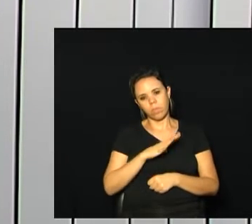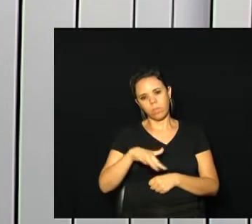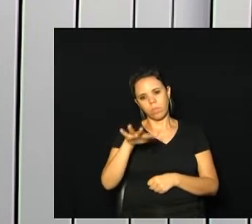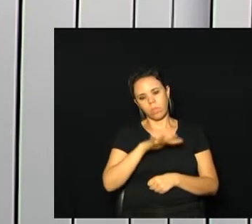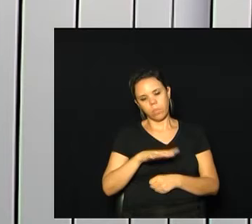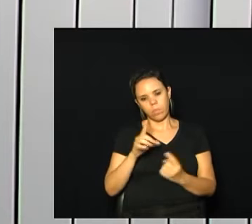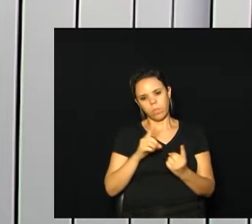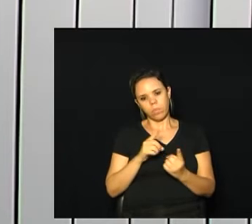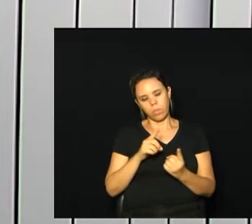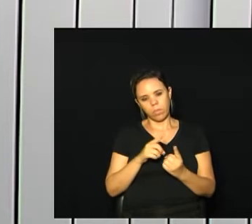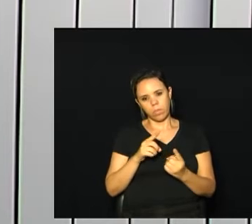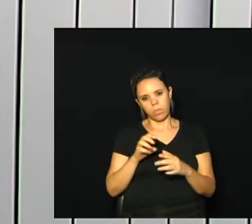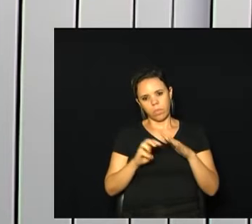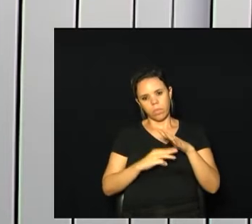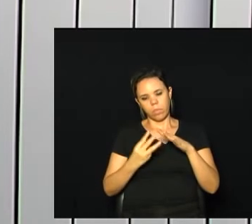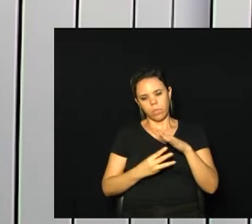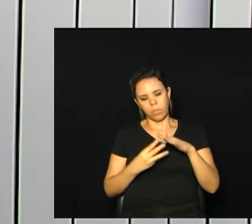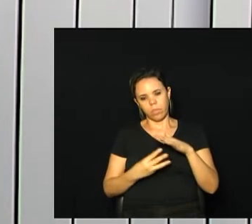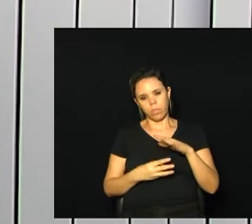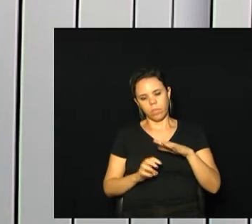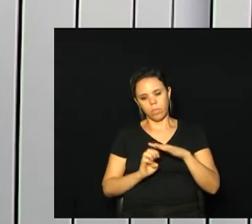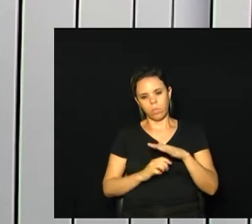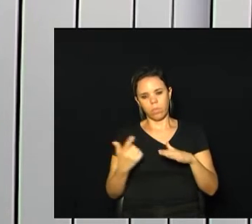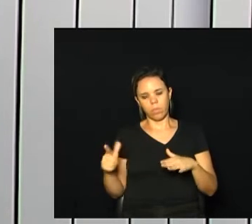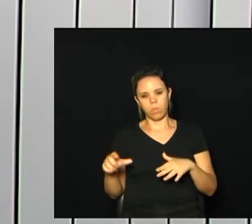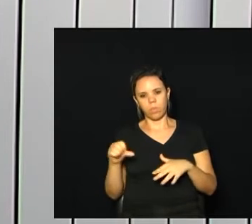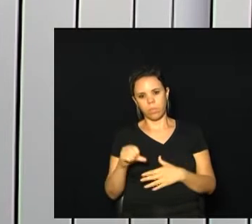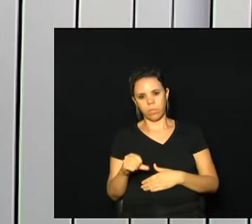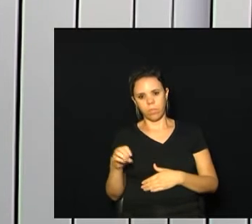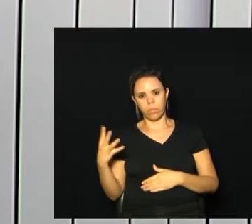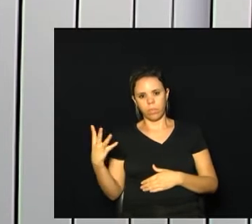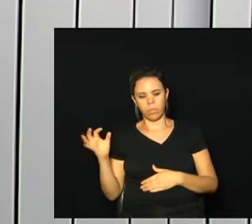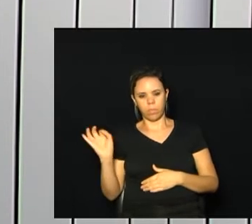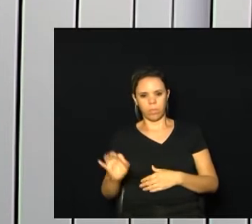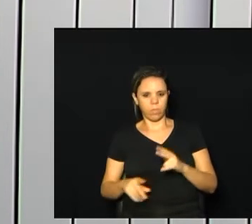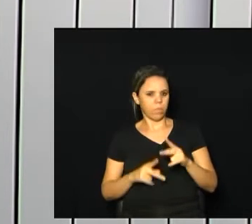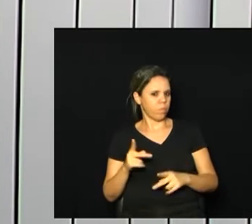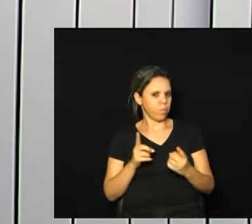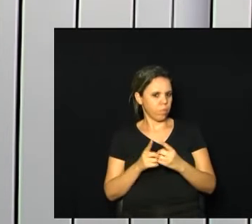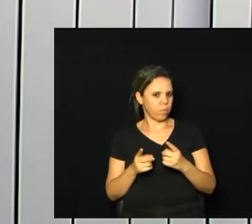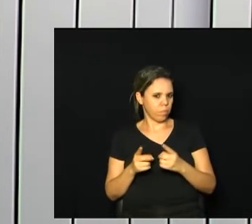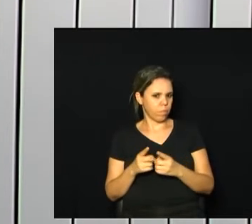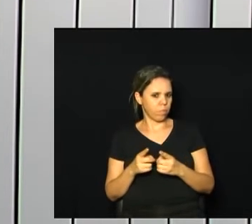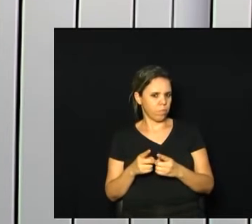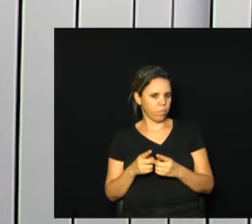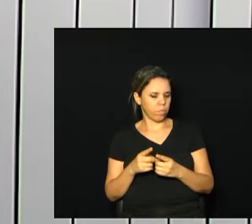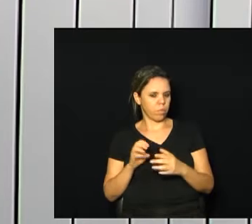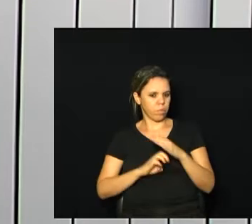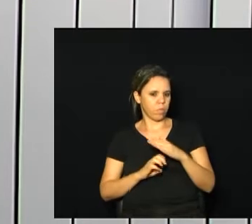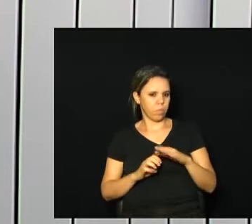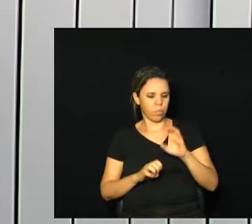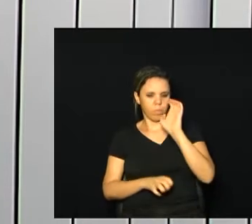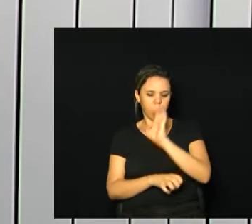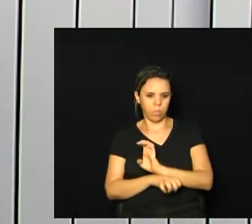são atendidas pela iniciativa privada e nas outras 94% o serviço é feito por companhias